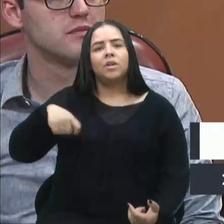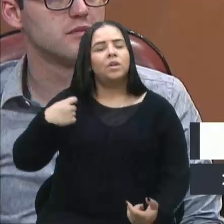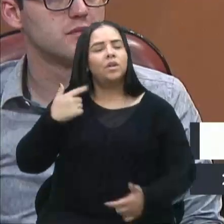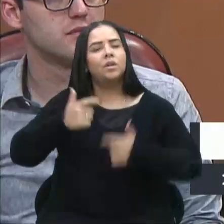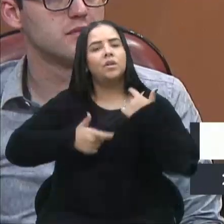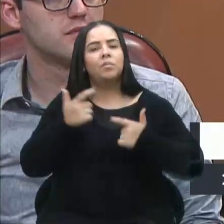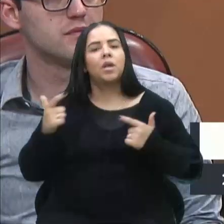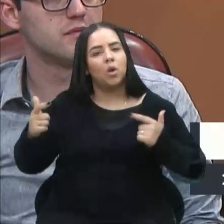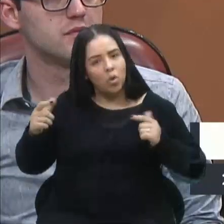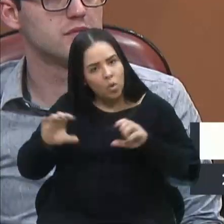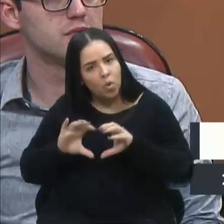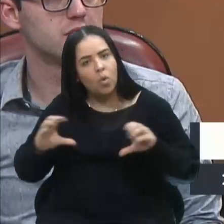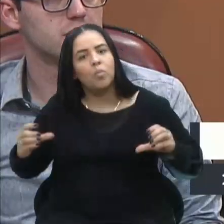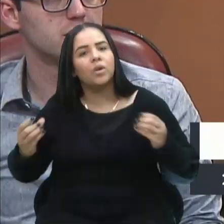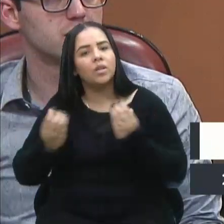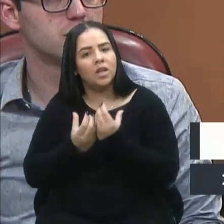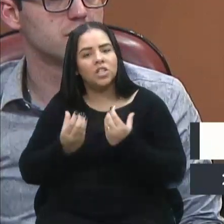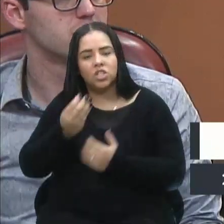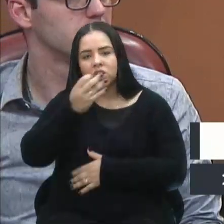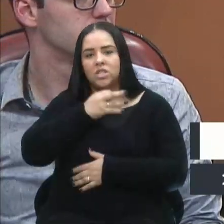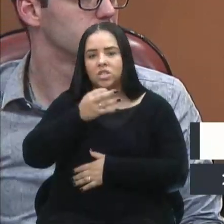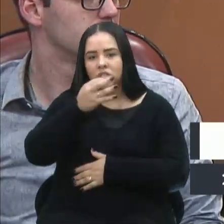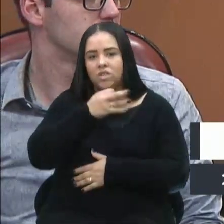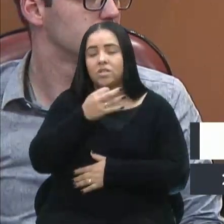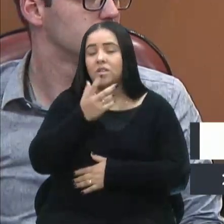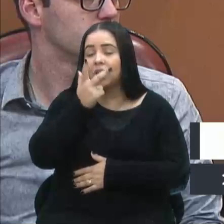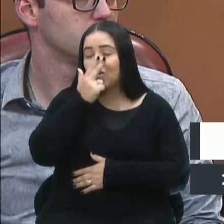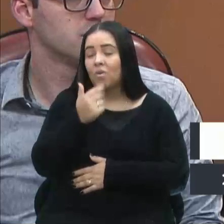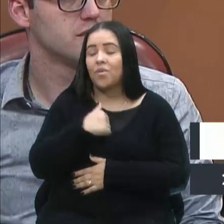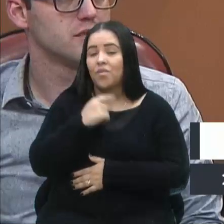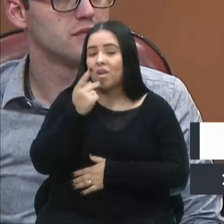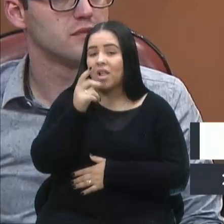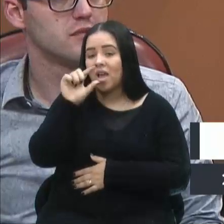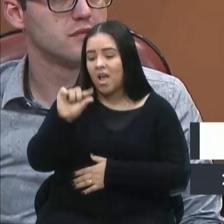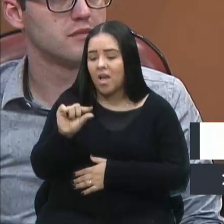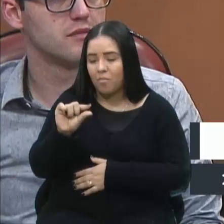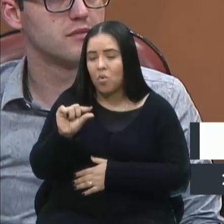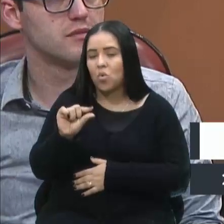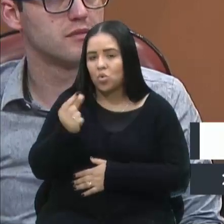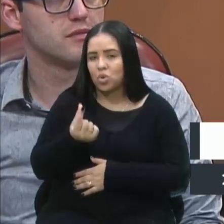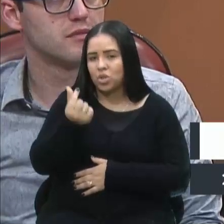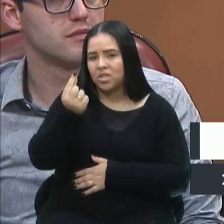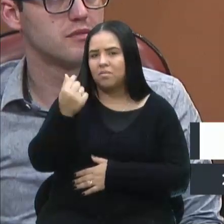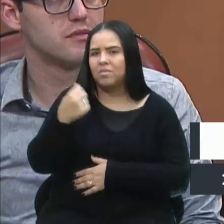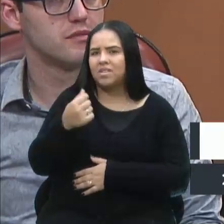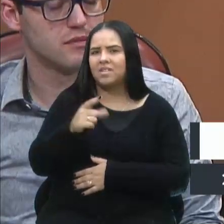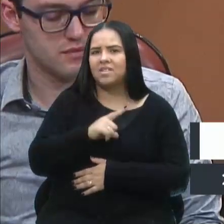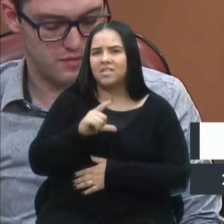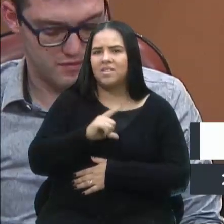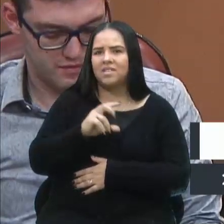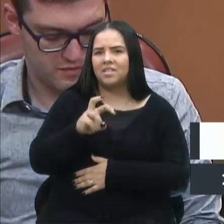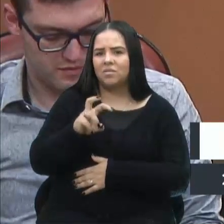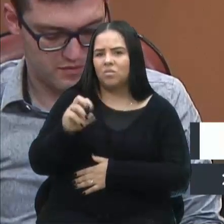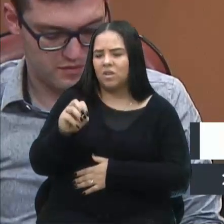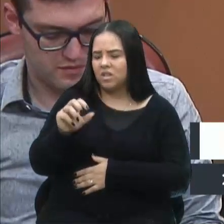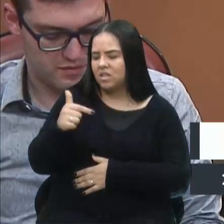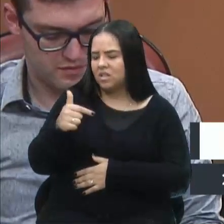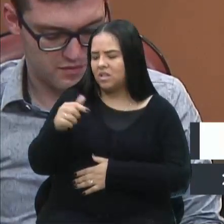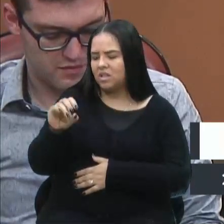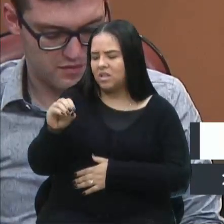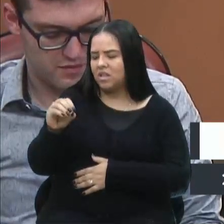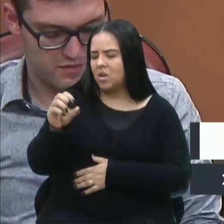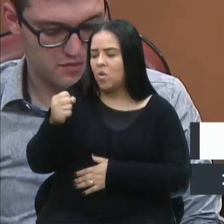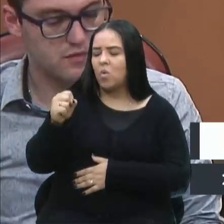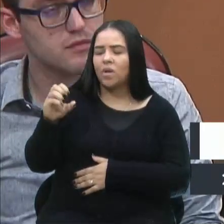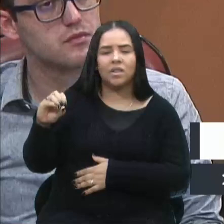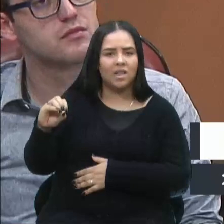de Caxias do Sul. Infelizmente, foi como eu falei, é pouco dinheiro. Teria que ser 50, 70, 80. Aí